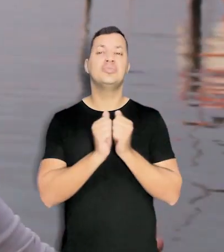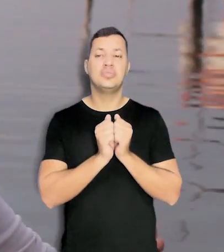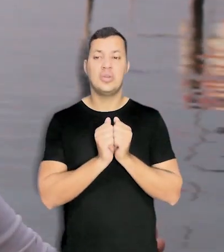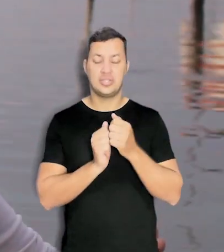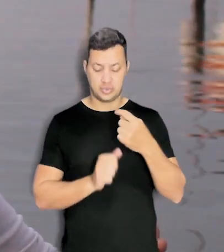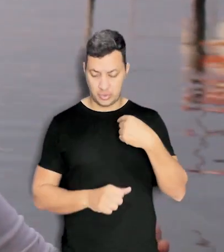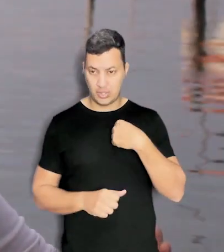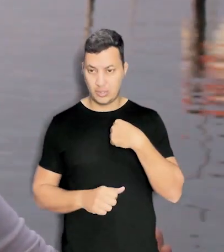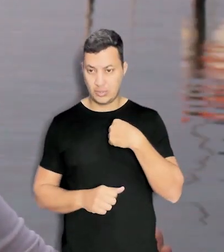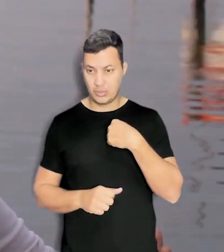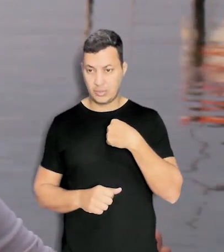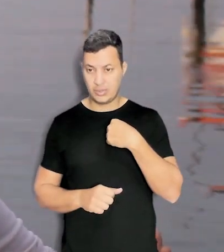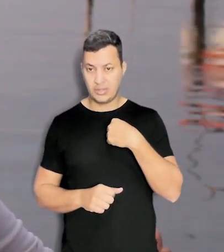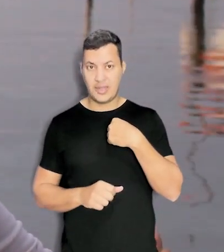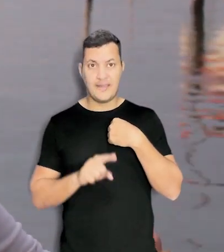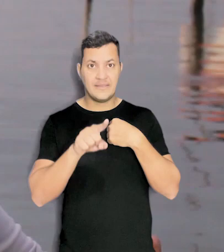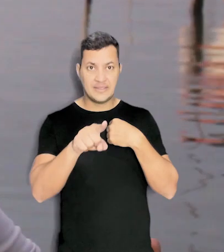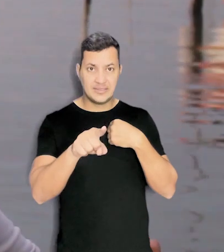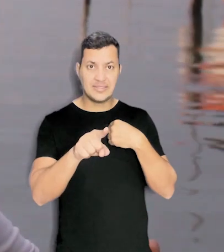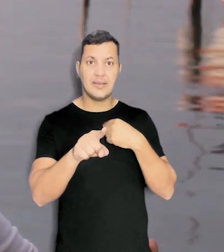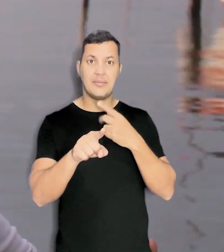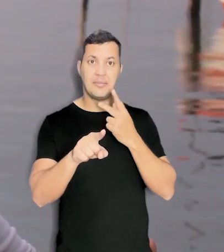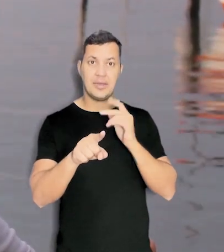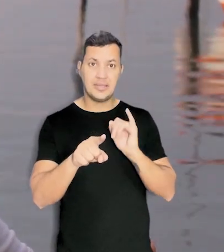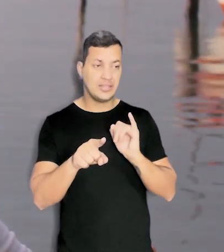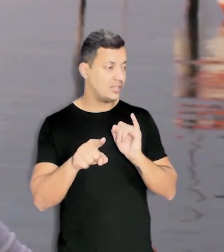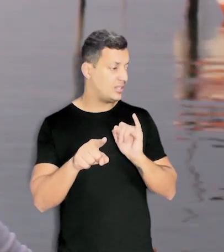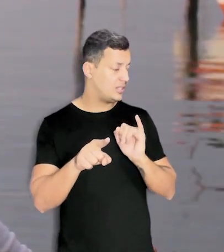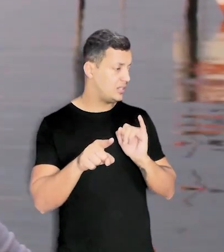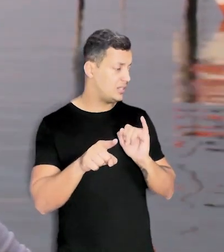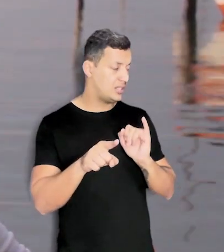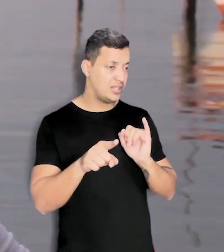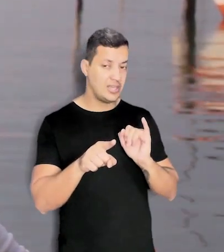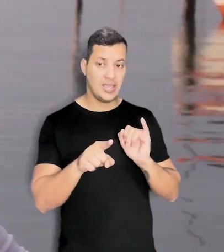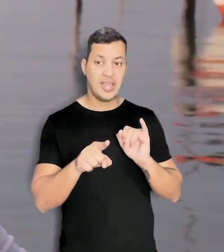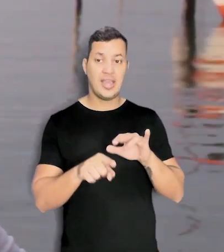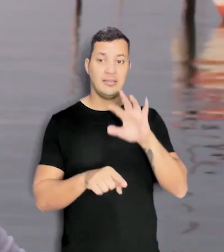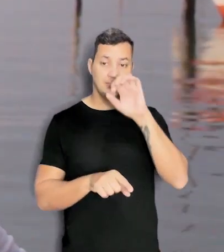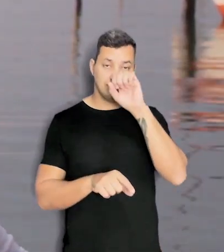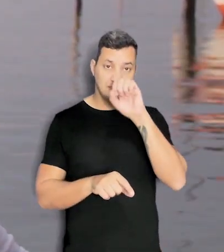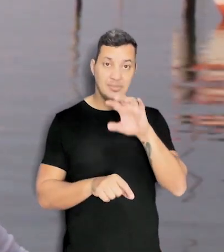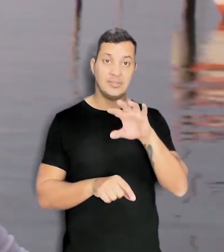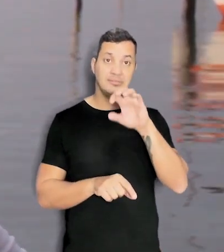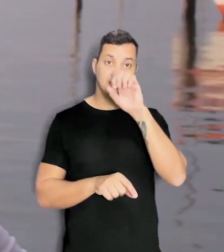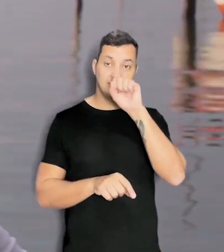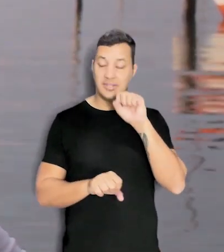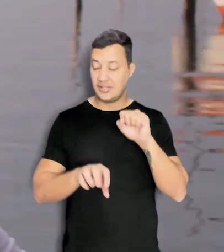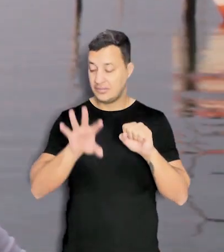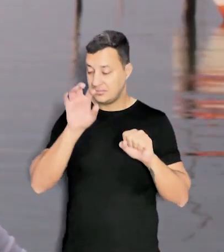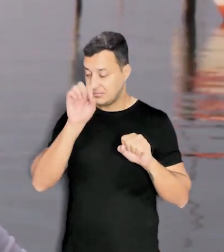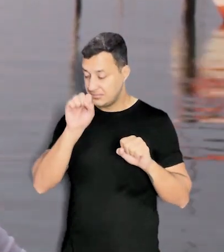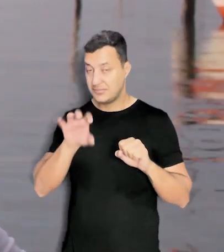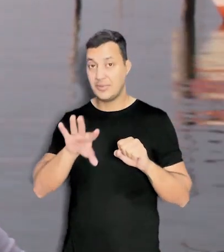Sou eu? É você, pai. Agora respira.